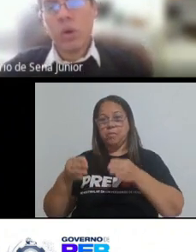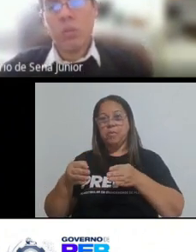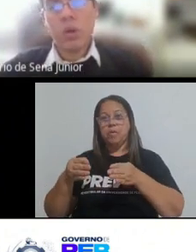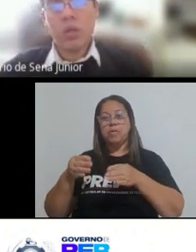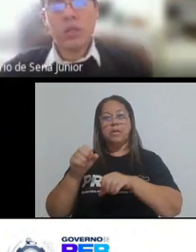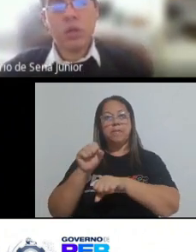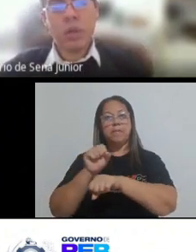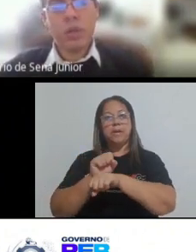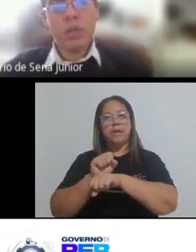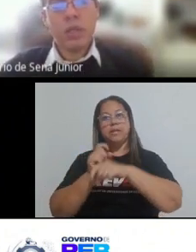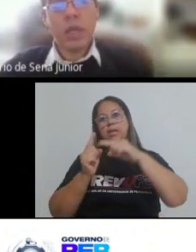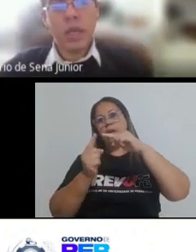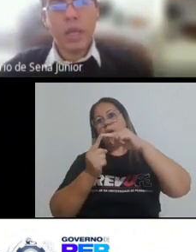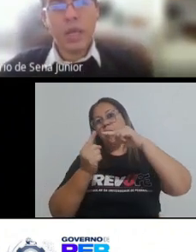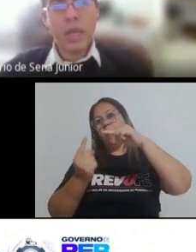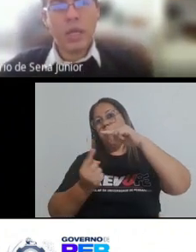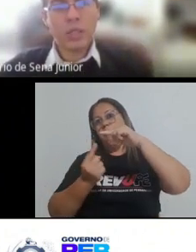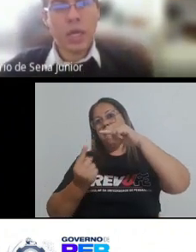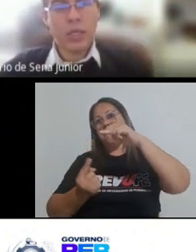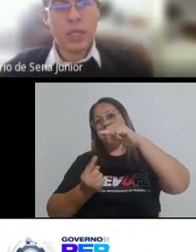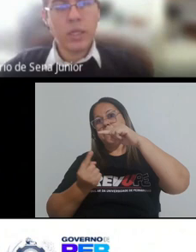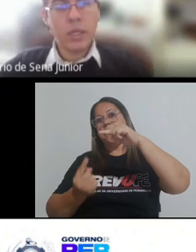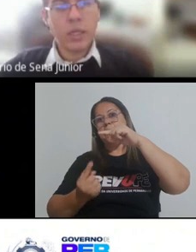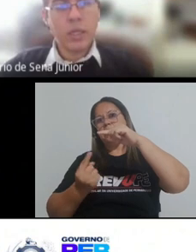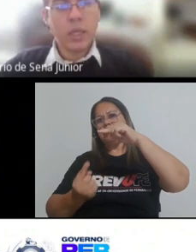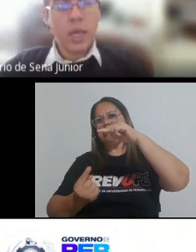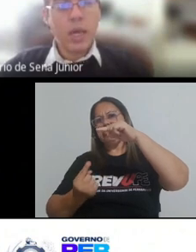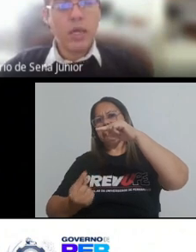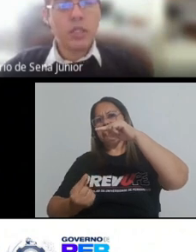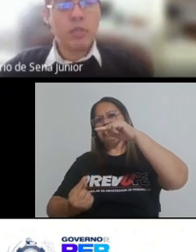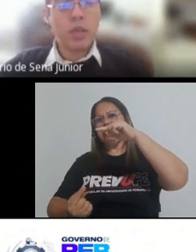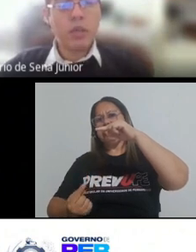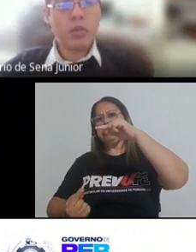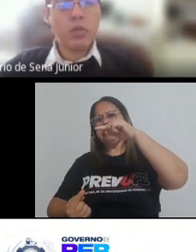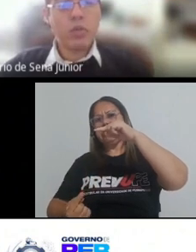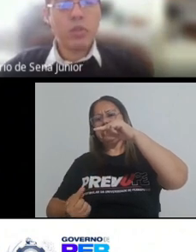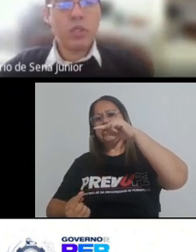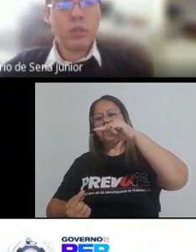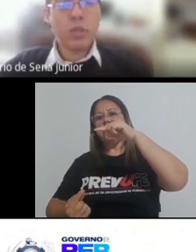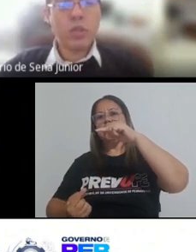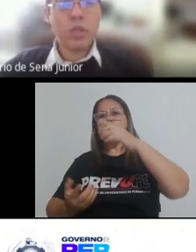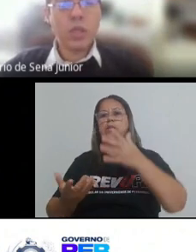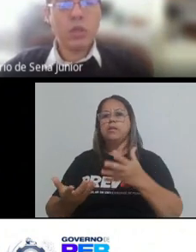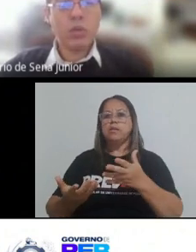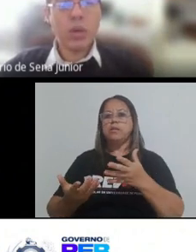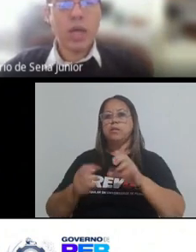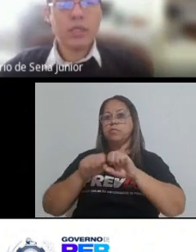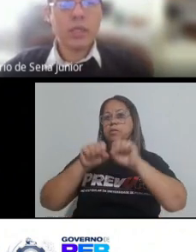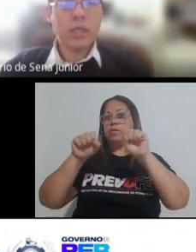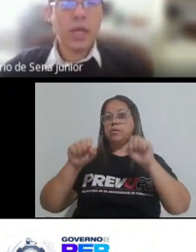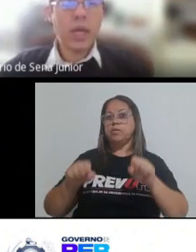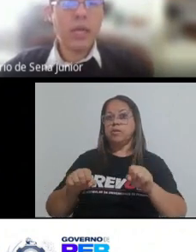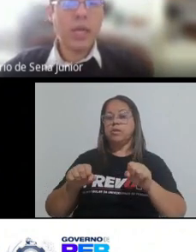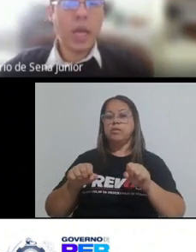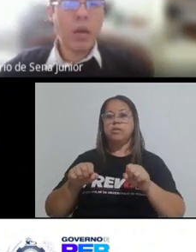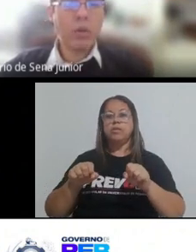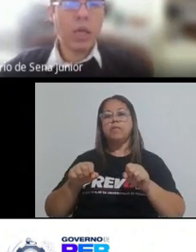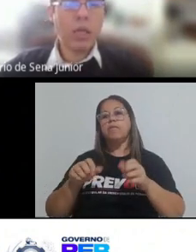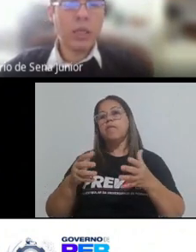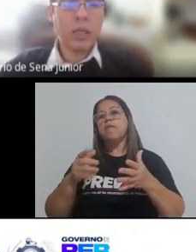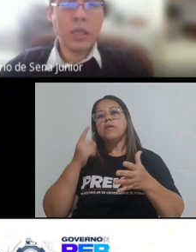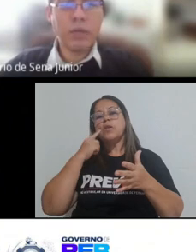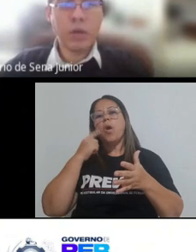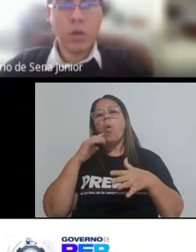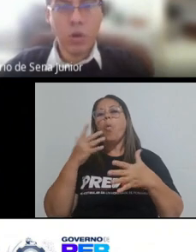com a mola inicialmente relaxada, a respeito do sistema descrito, assinale a